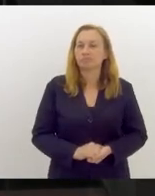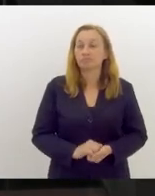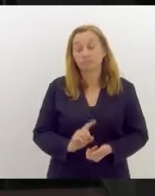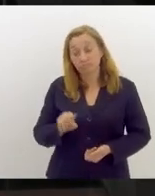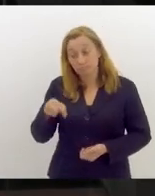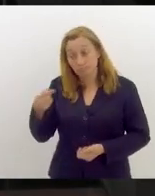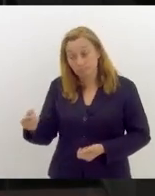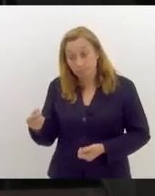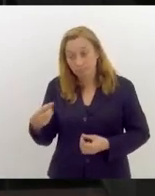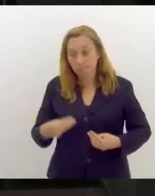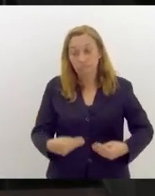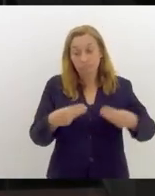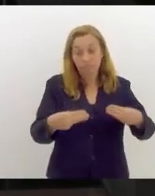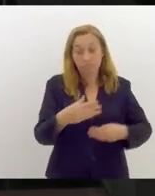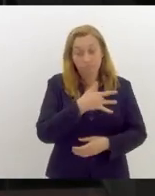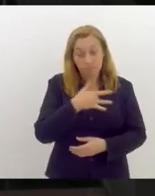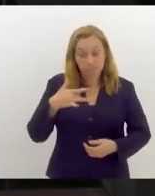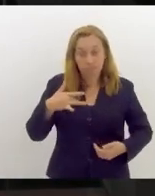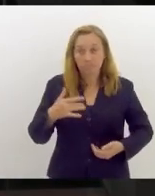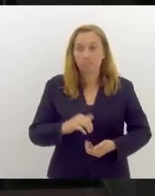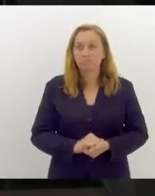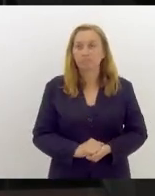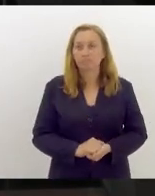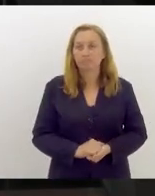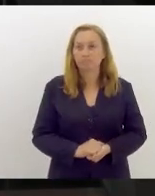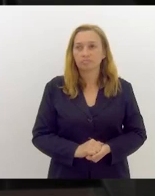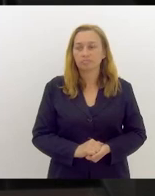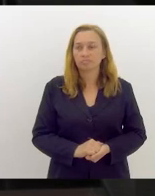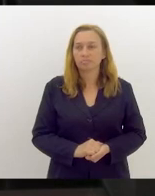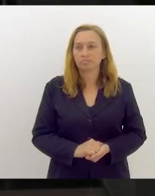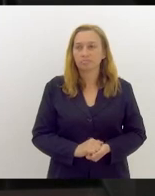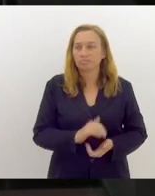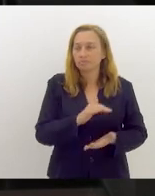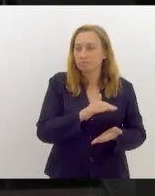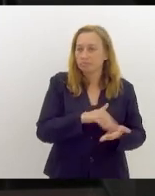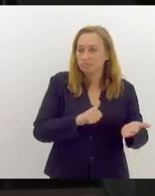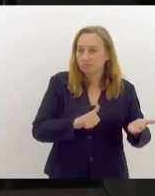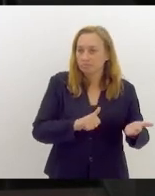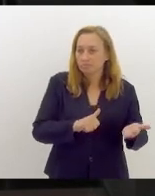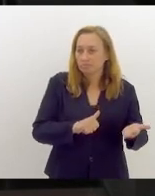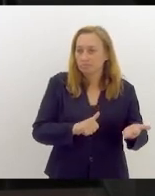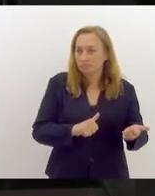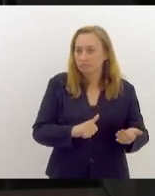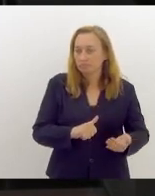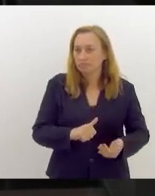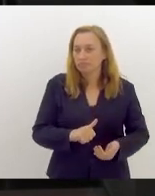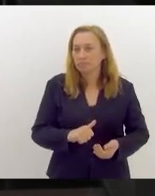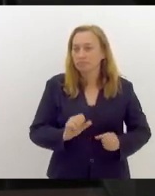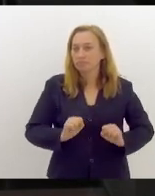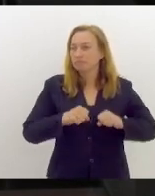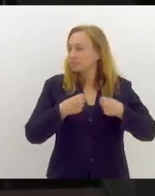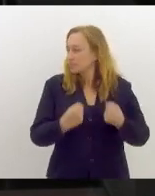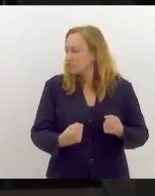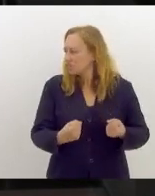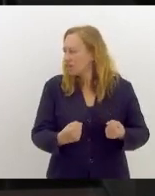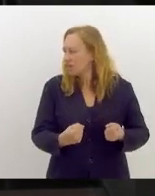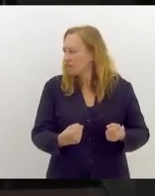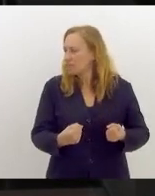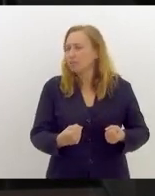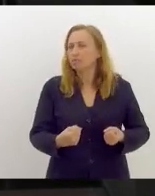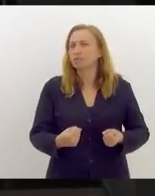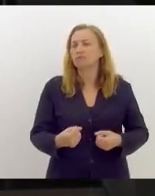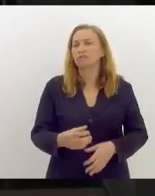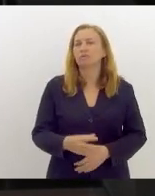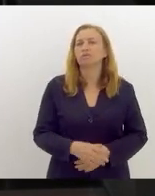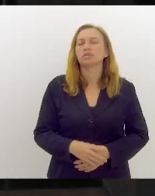um outro ministro da saúde que foi exonerado e era um defensor da ciência